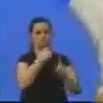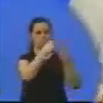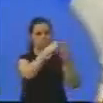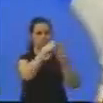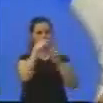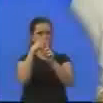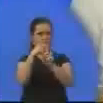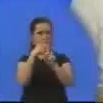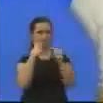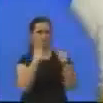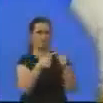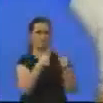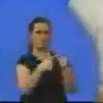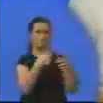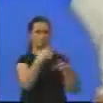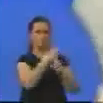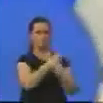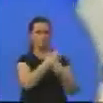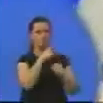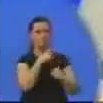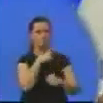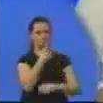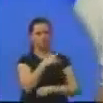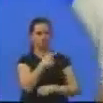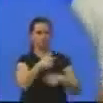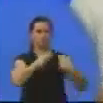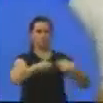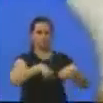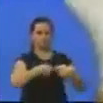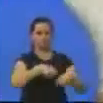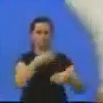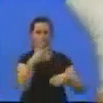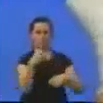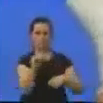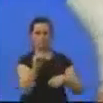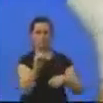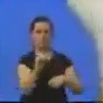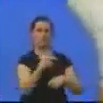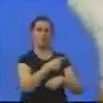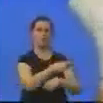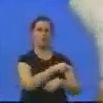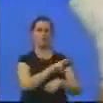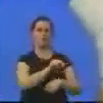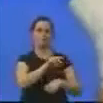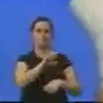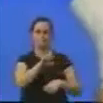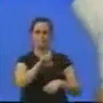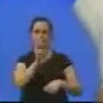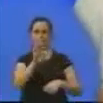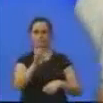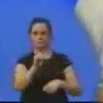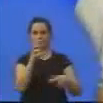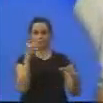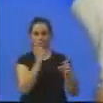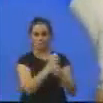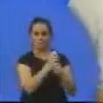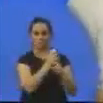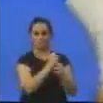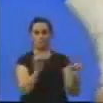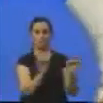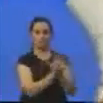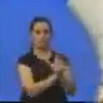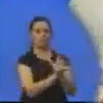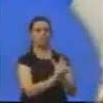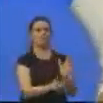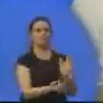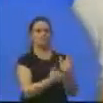positivos, de modo que sua soma seja 30 e o seu produto seja o maior possível. Então eu